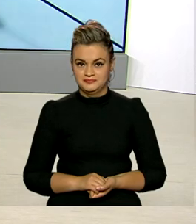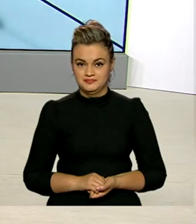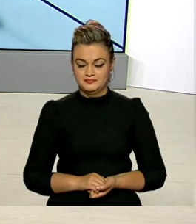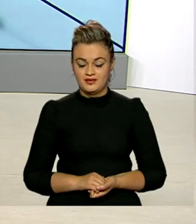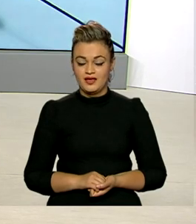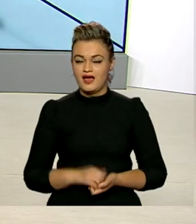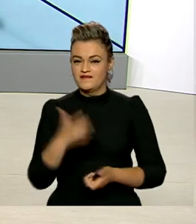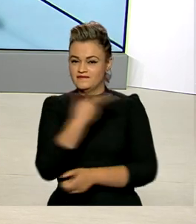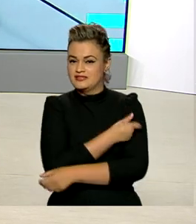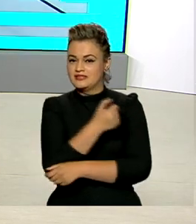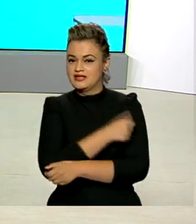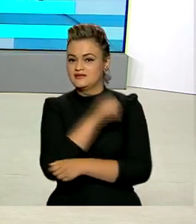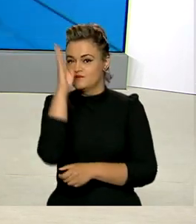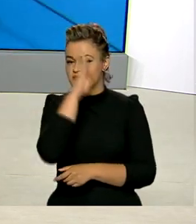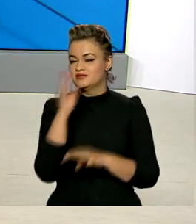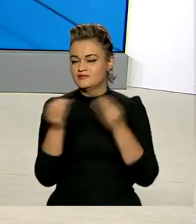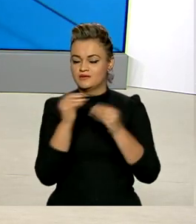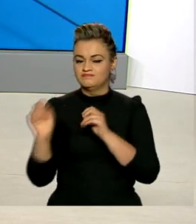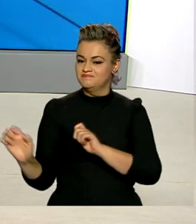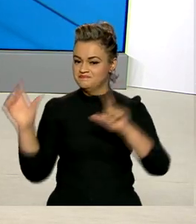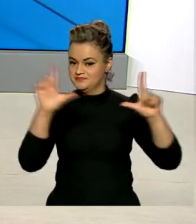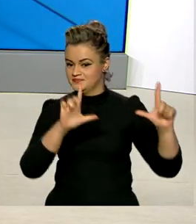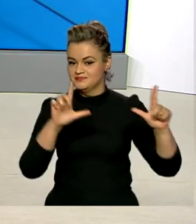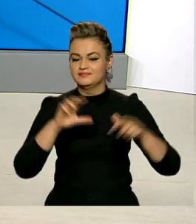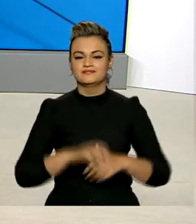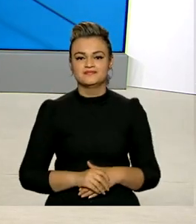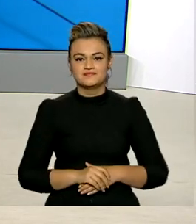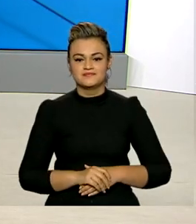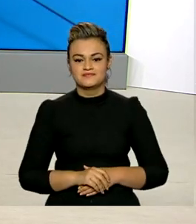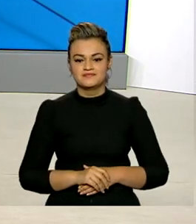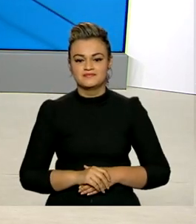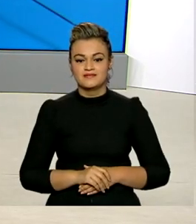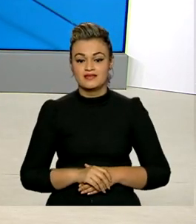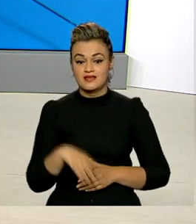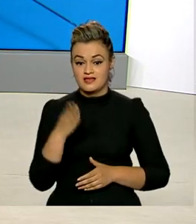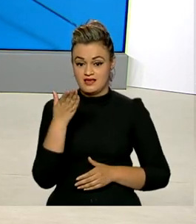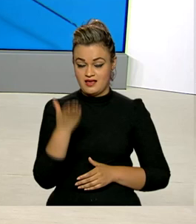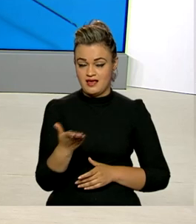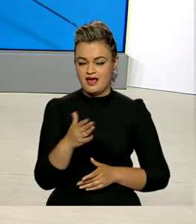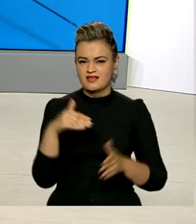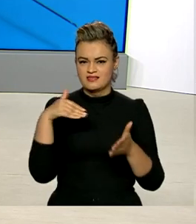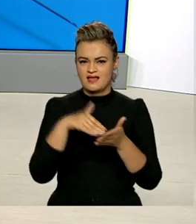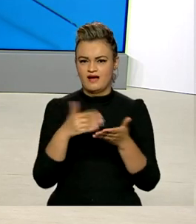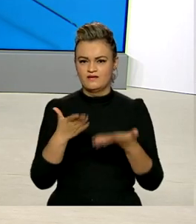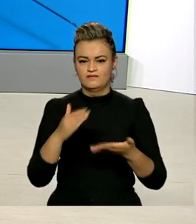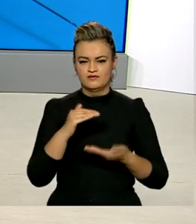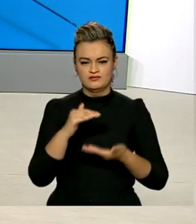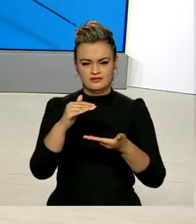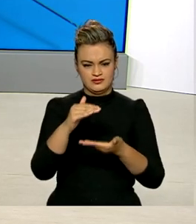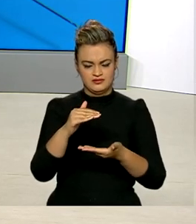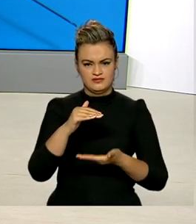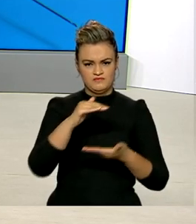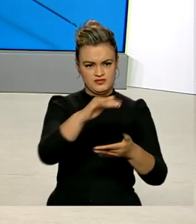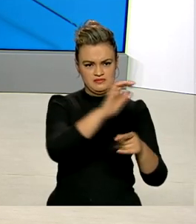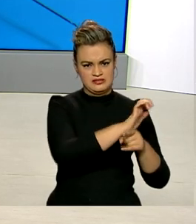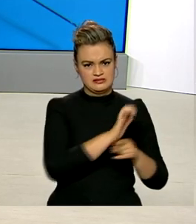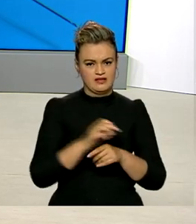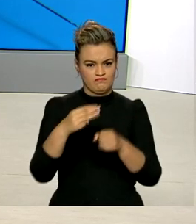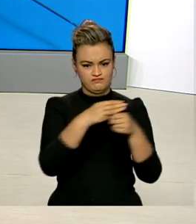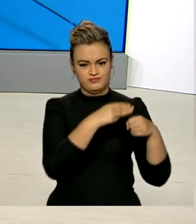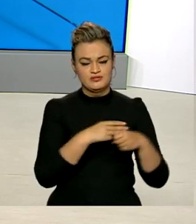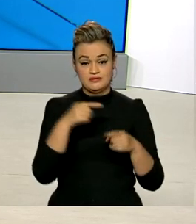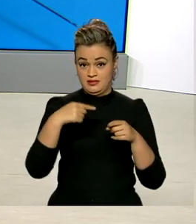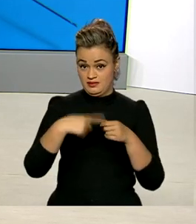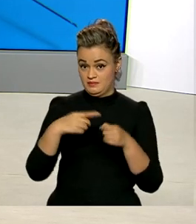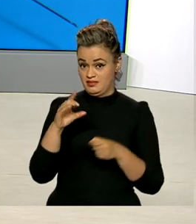Vamos ver agora como está a vacinação pelo Brasil? Vamos lá, olha, os números mostram que até agora foram distribuídas para estados e municípios e o